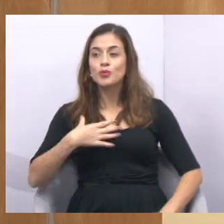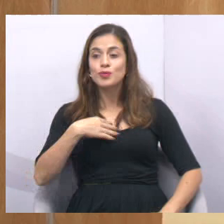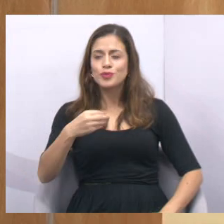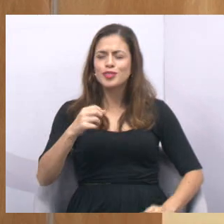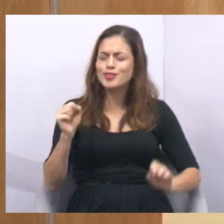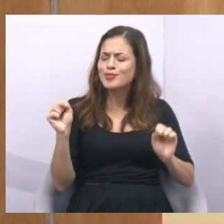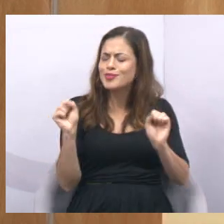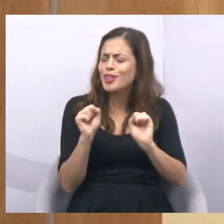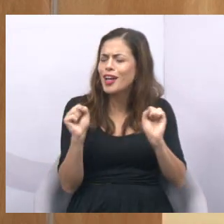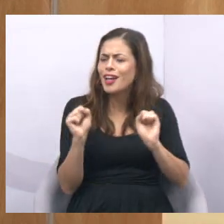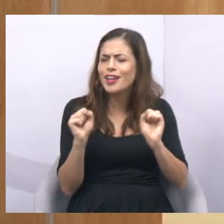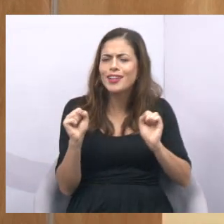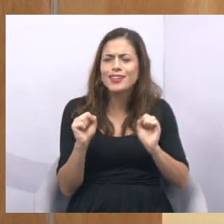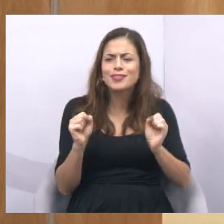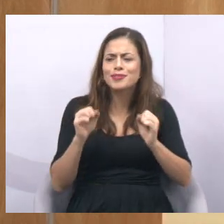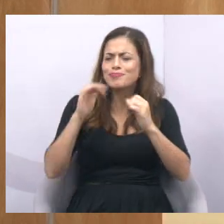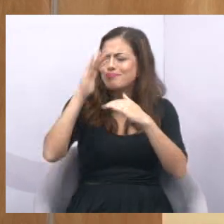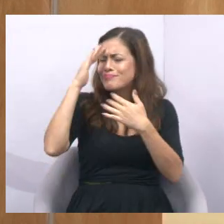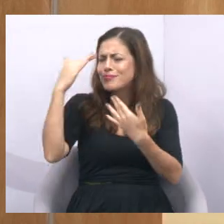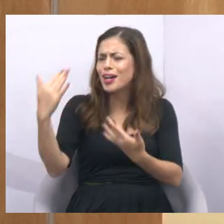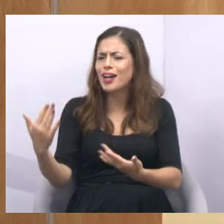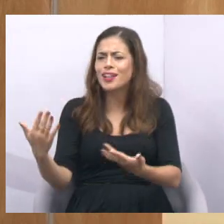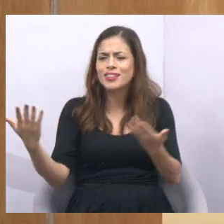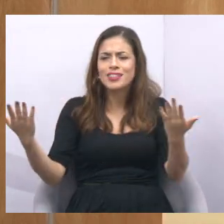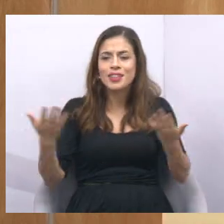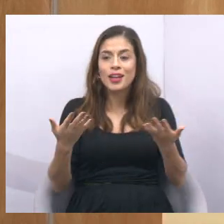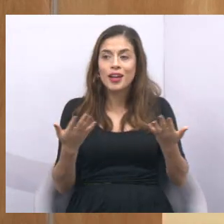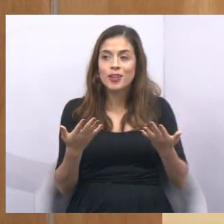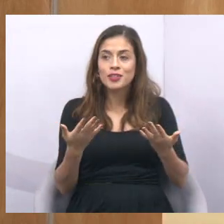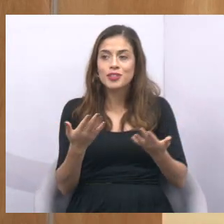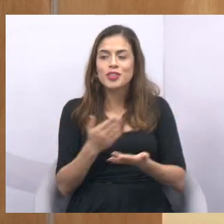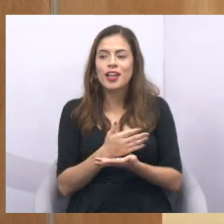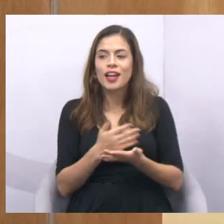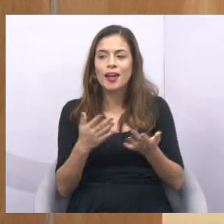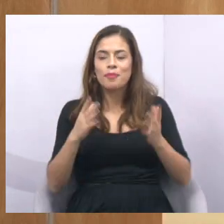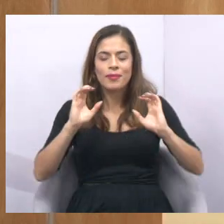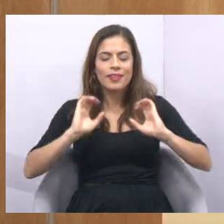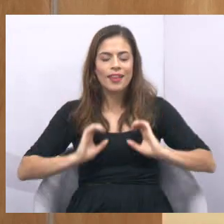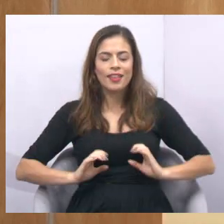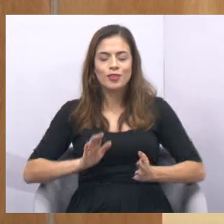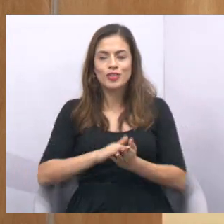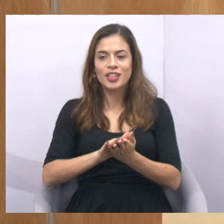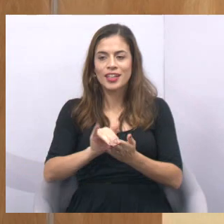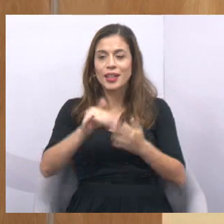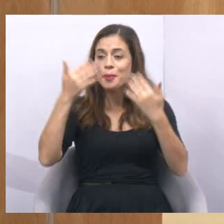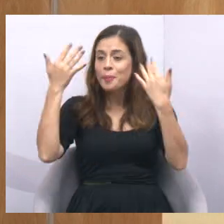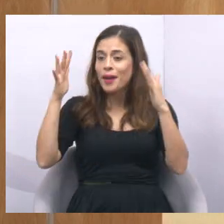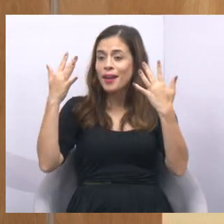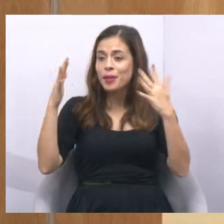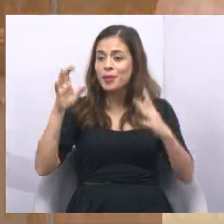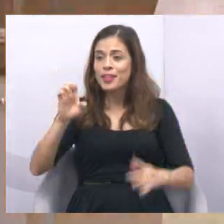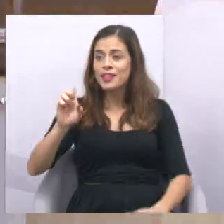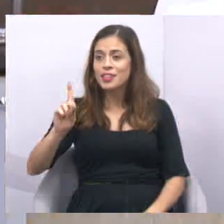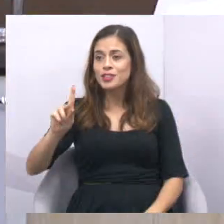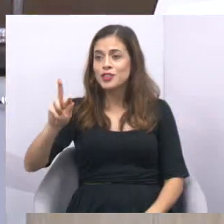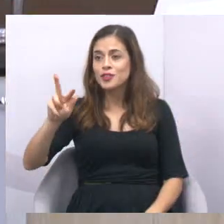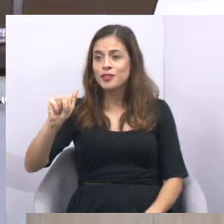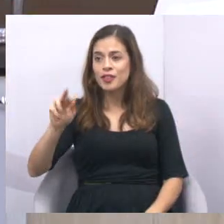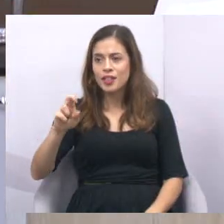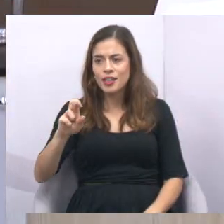tão querido e tão ilustre, que a partir de hoje é cidadão jacariense. Parabéns, Edivar, parabéns ao Dude pela indicação, aos